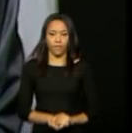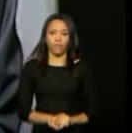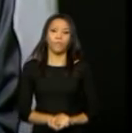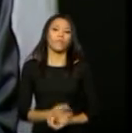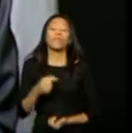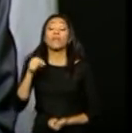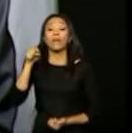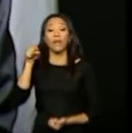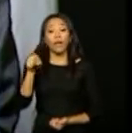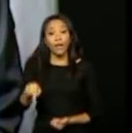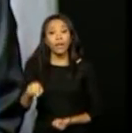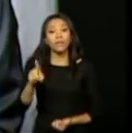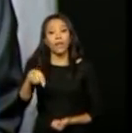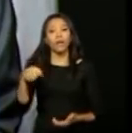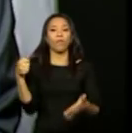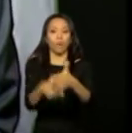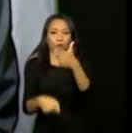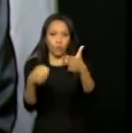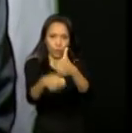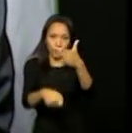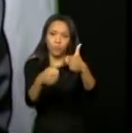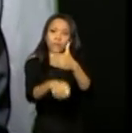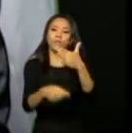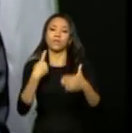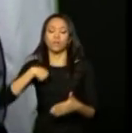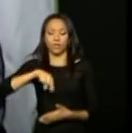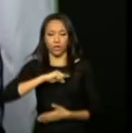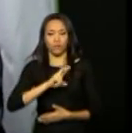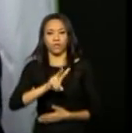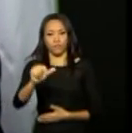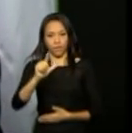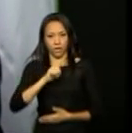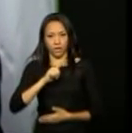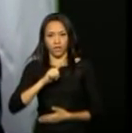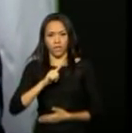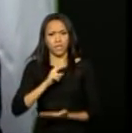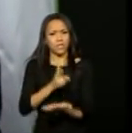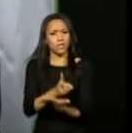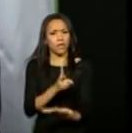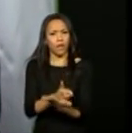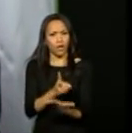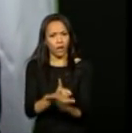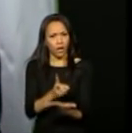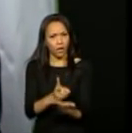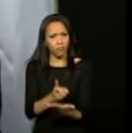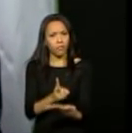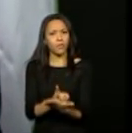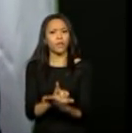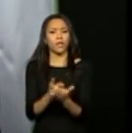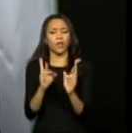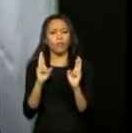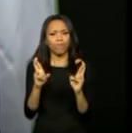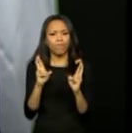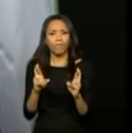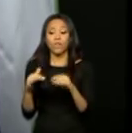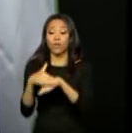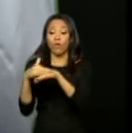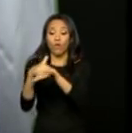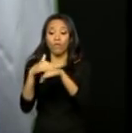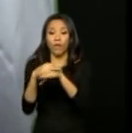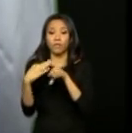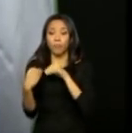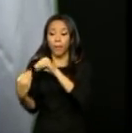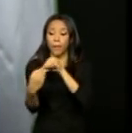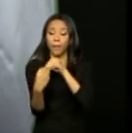Esta será uma luta que teremos que enfrentar juntos. Sempre fui um defensor do diálogo como tecnologia